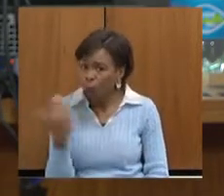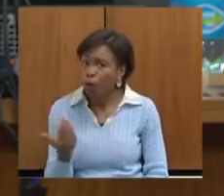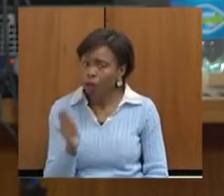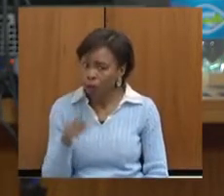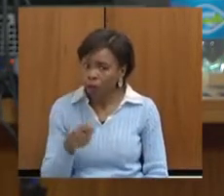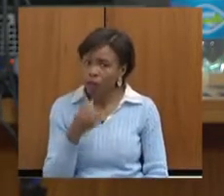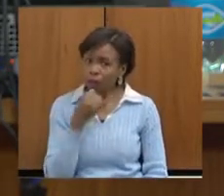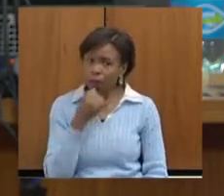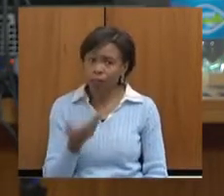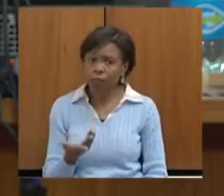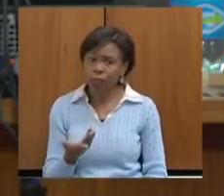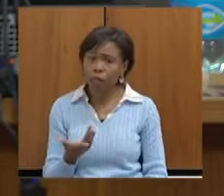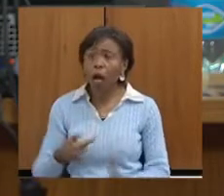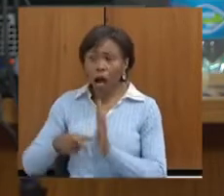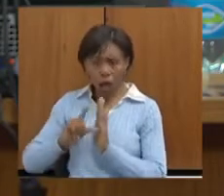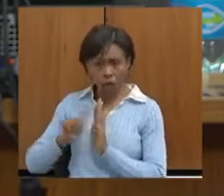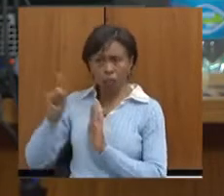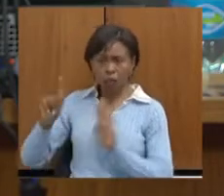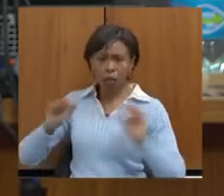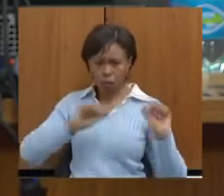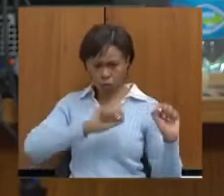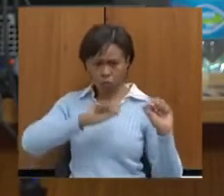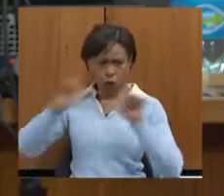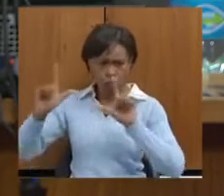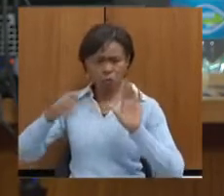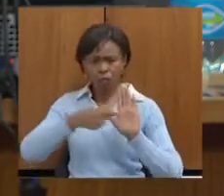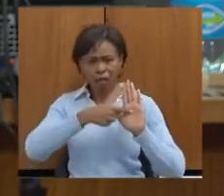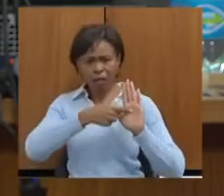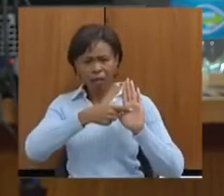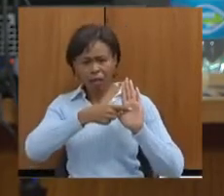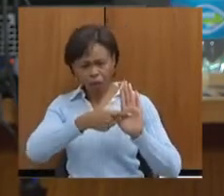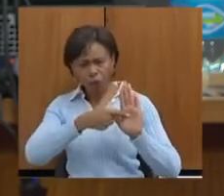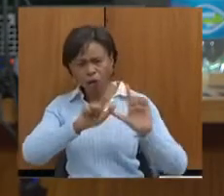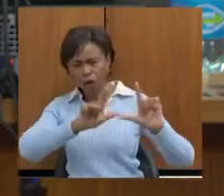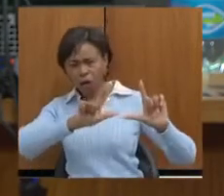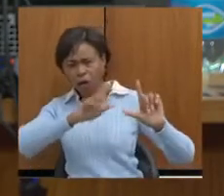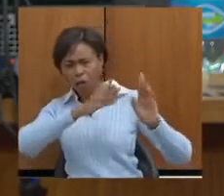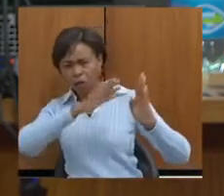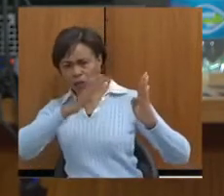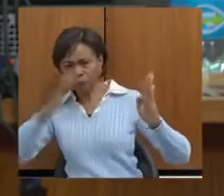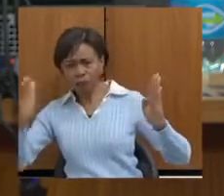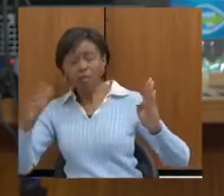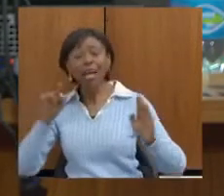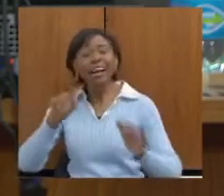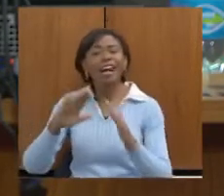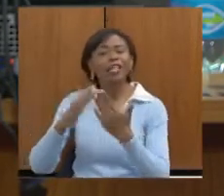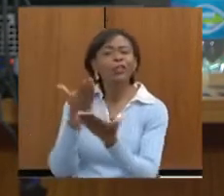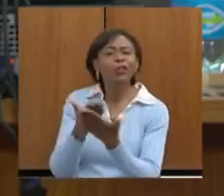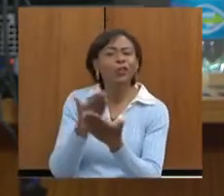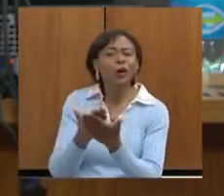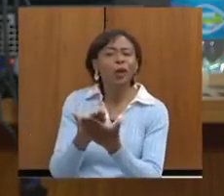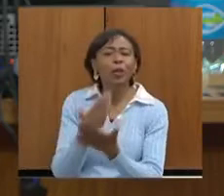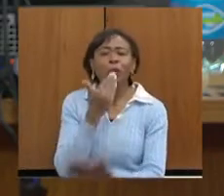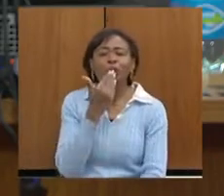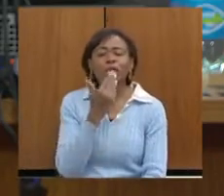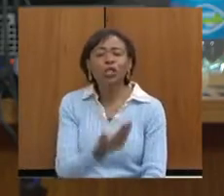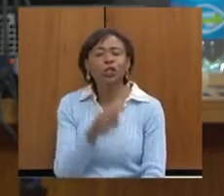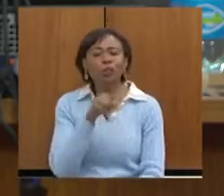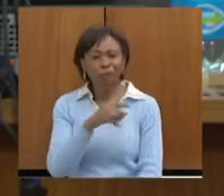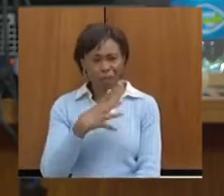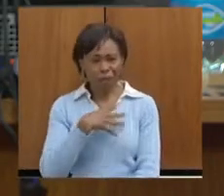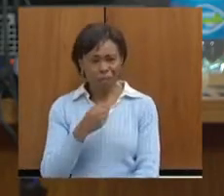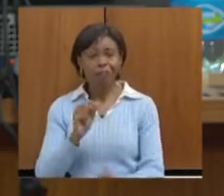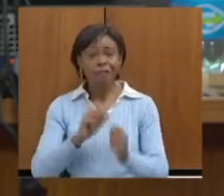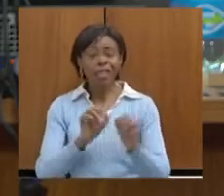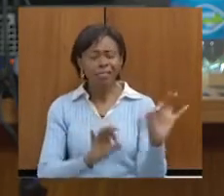trouxe a linha do tempo eu até falei com Tati uns dias desse atrás a escola pediu para ela uma linha do tempo da vida dela e na